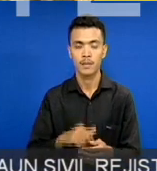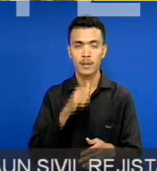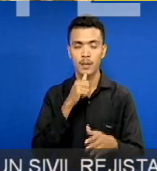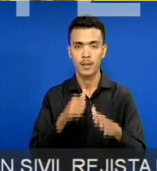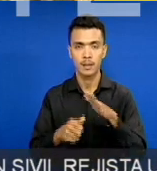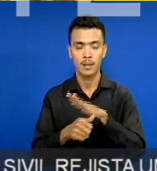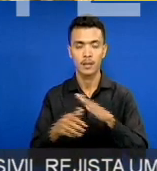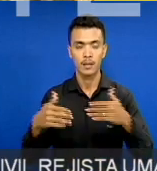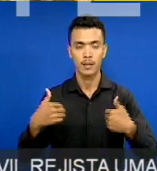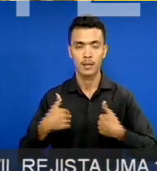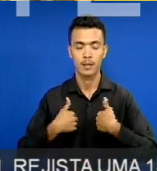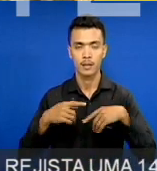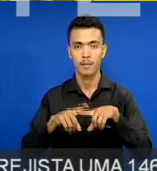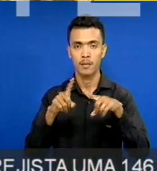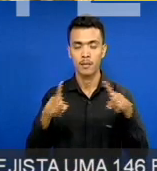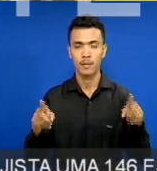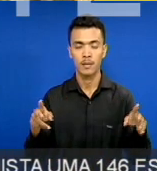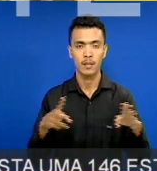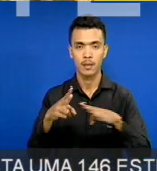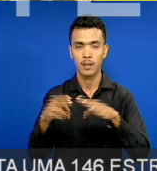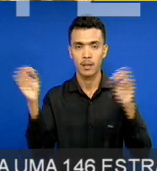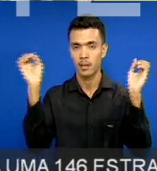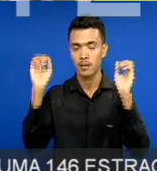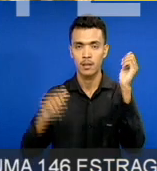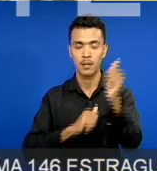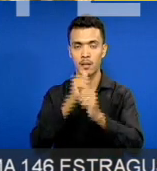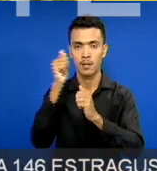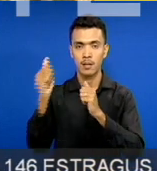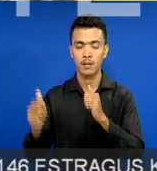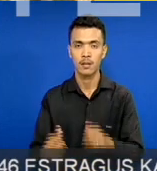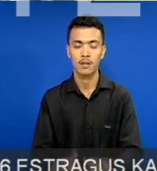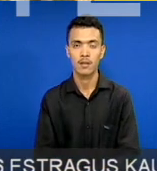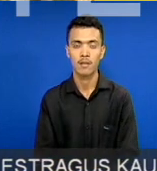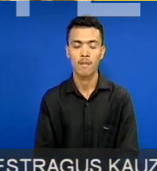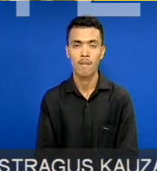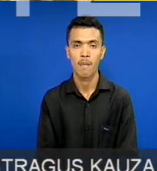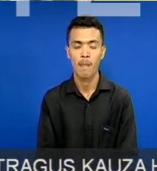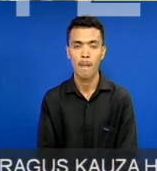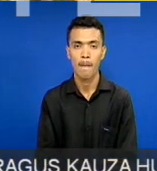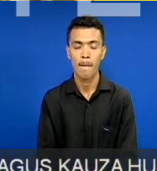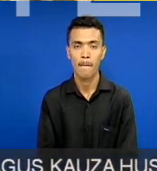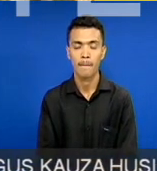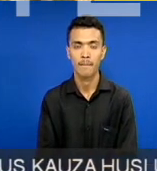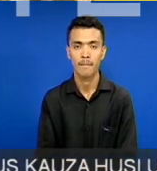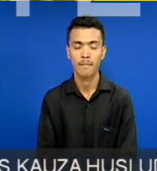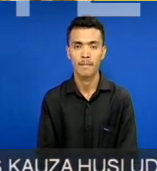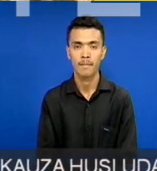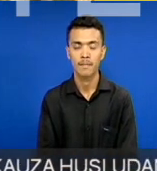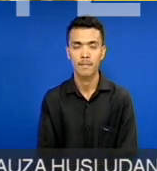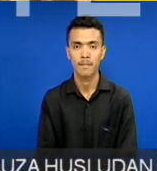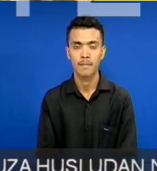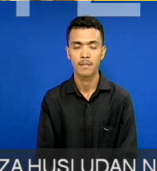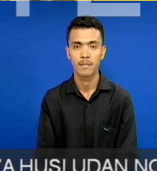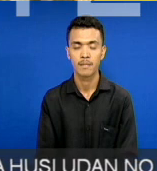ia, mas bem, nem a raça que matei esse dia, lá informa RTL, já ligação ilegal, mas boa ligação ilegal. Não é boa trua, lá nessa nene.